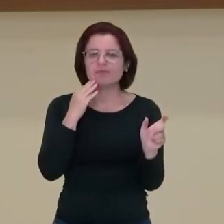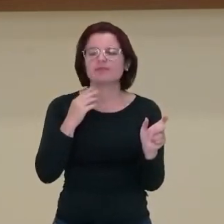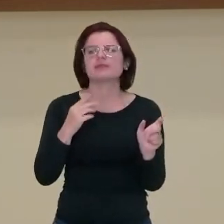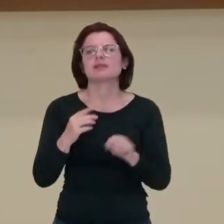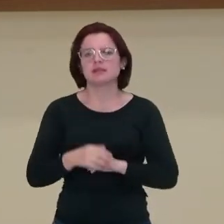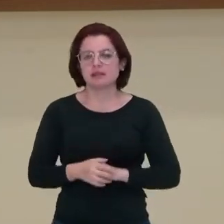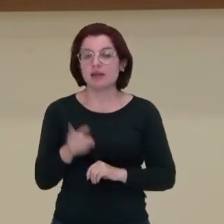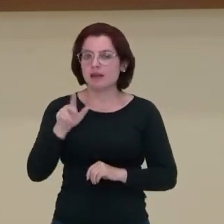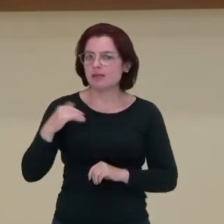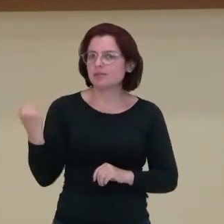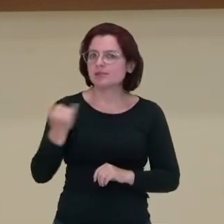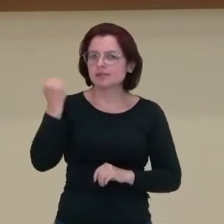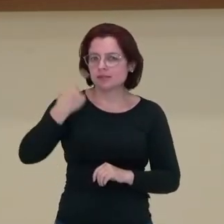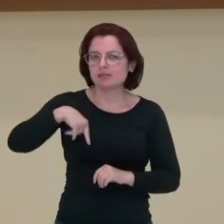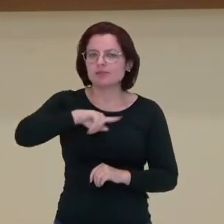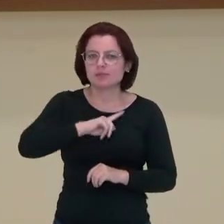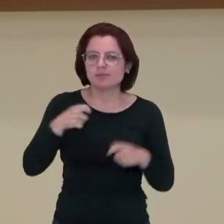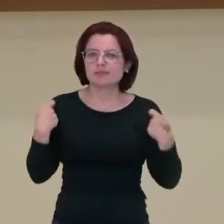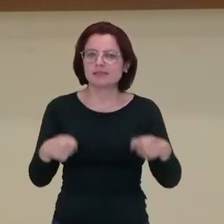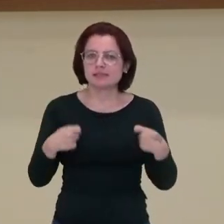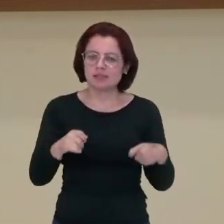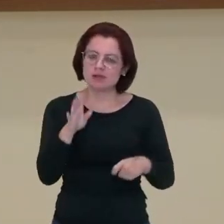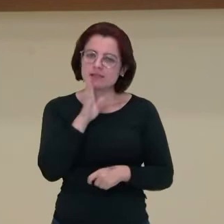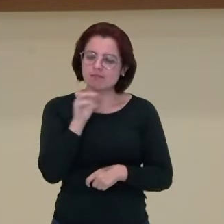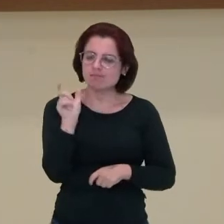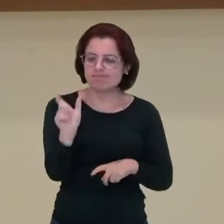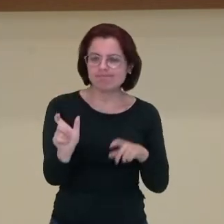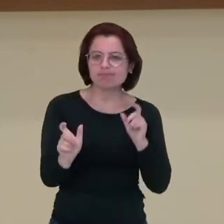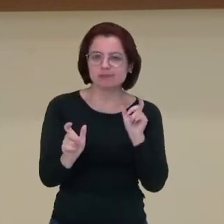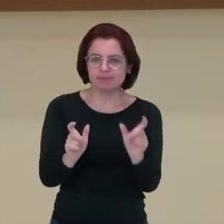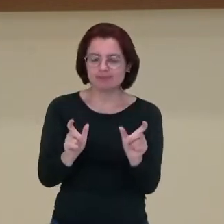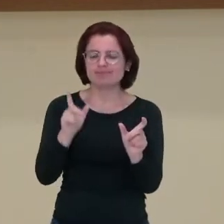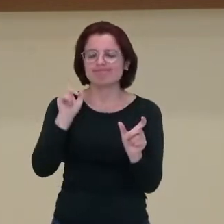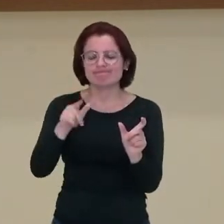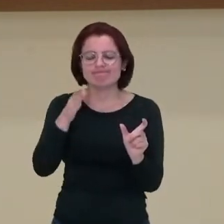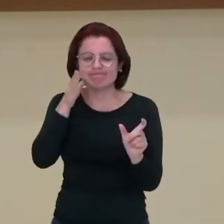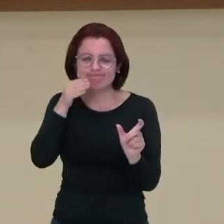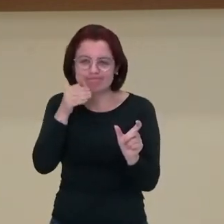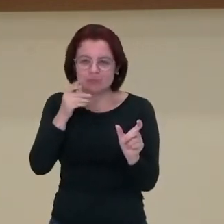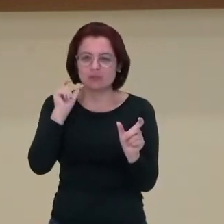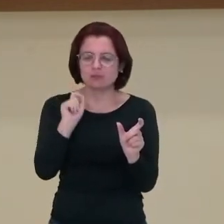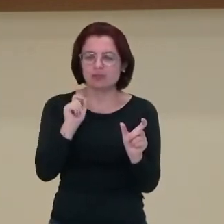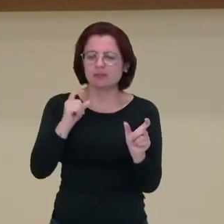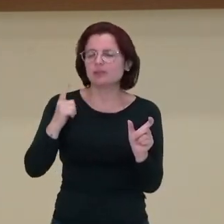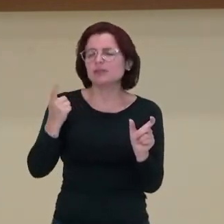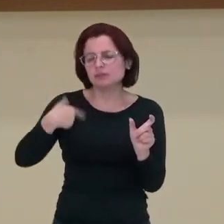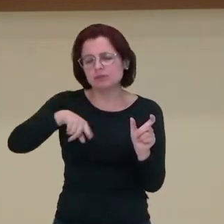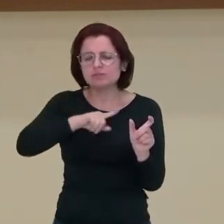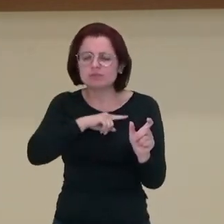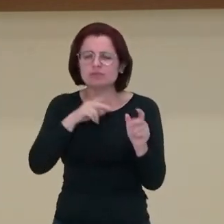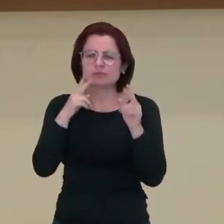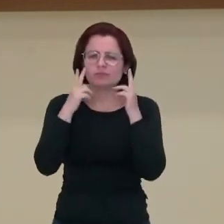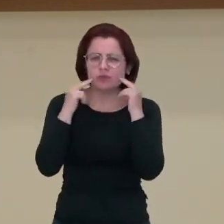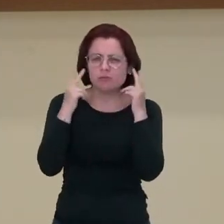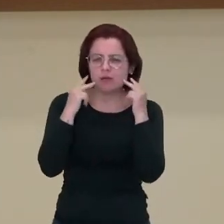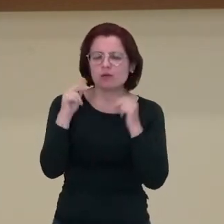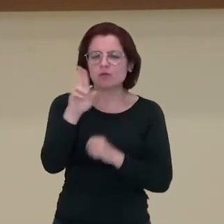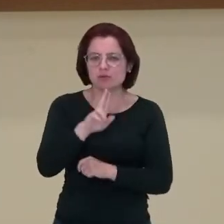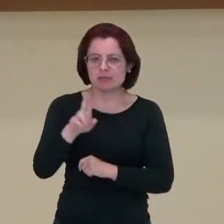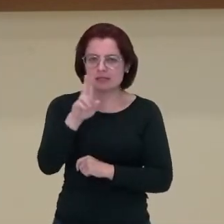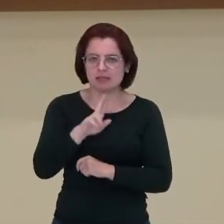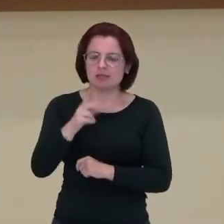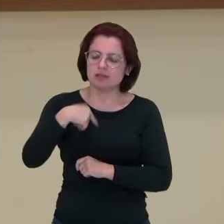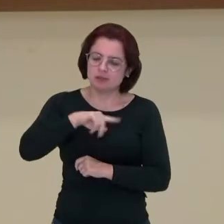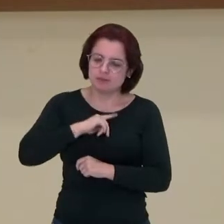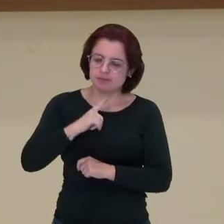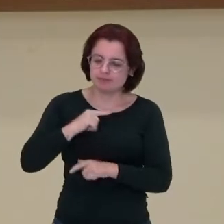precisa conhecê-los. Esses termos, assim como tem outros termos, vão ser muito comuns que a gente vai trabalhando. Não precisa